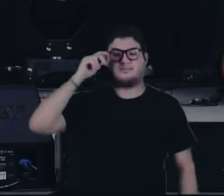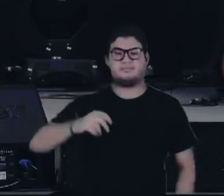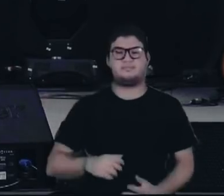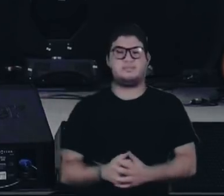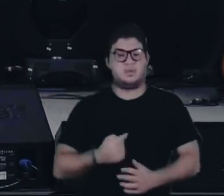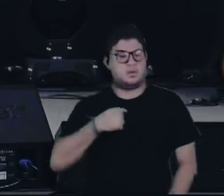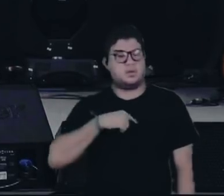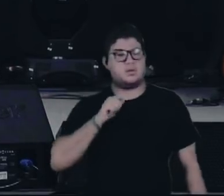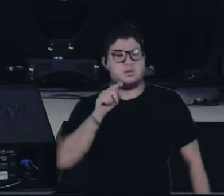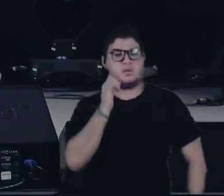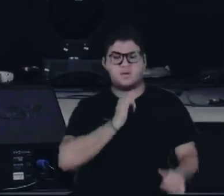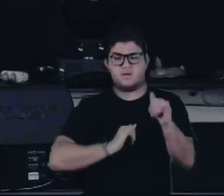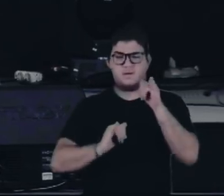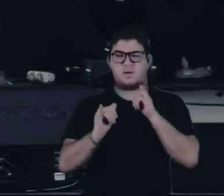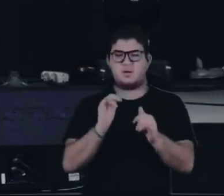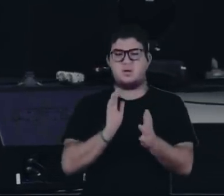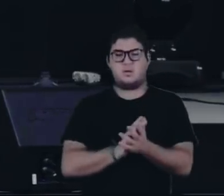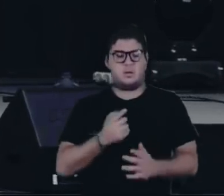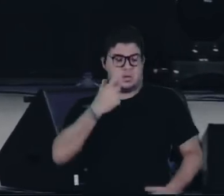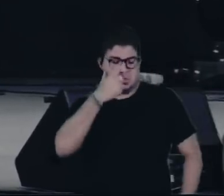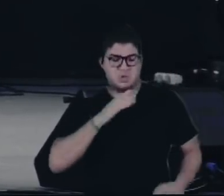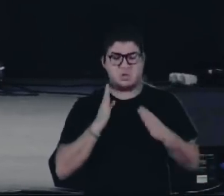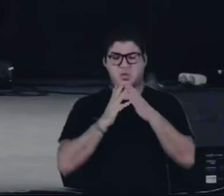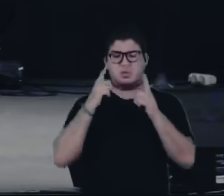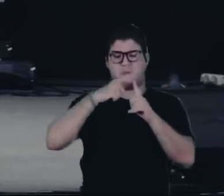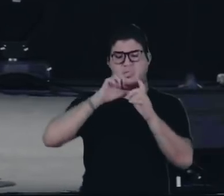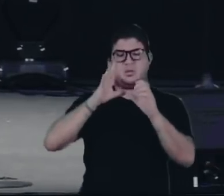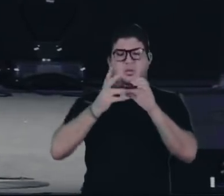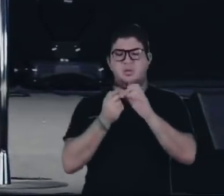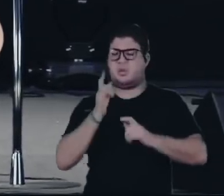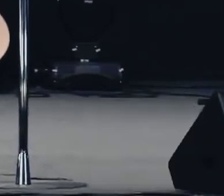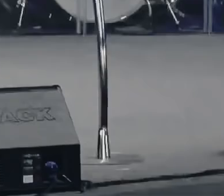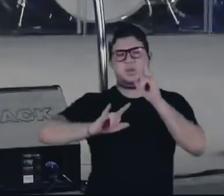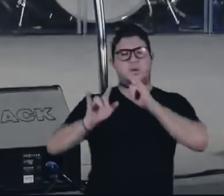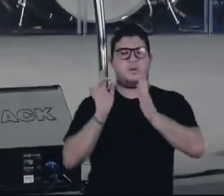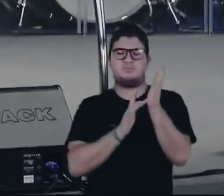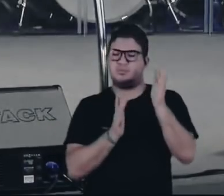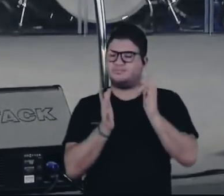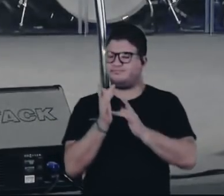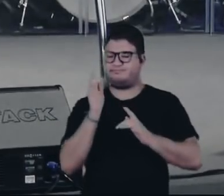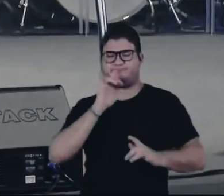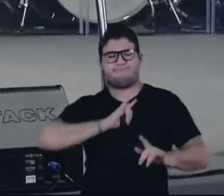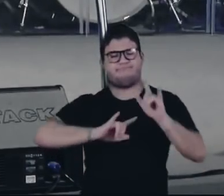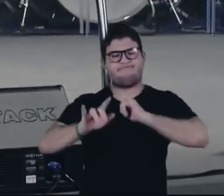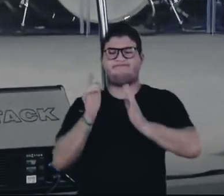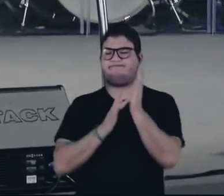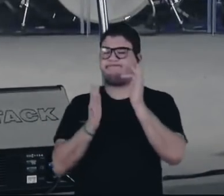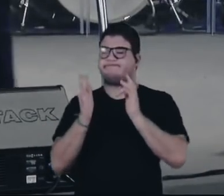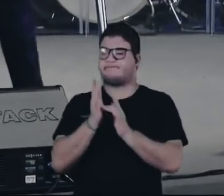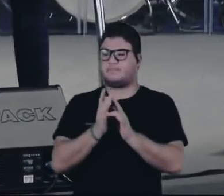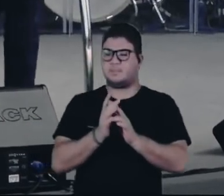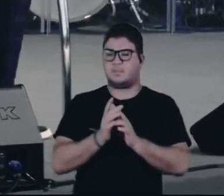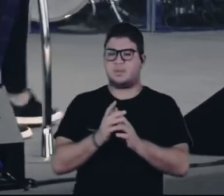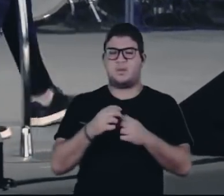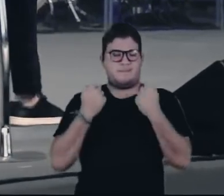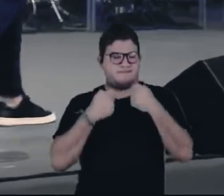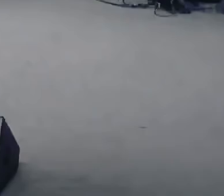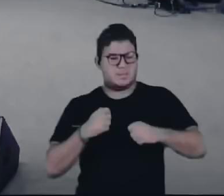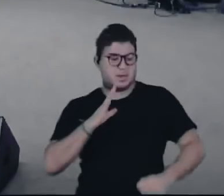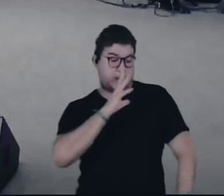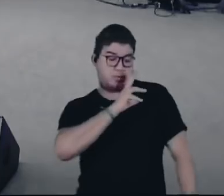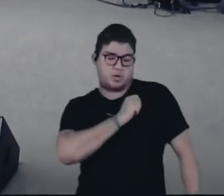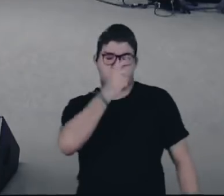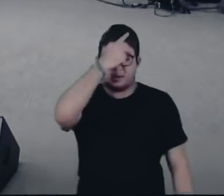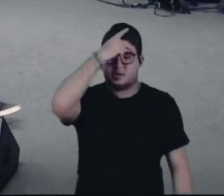Se eu e você falarmos assim, ah, eu sou igreja do amor, eu amo Jesus, ah, eu amo Jesus, eu amo Jesus, mas se nós não amarmos pessoas, se nós não